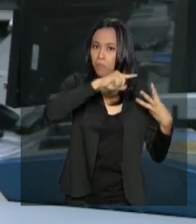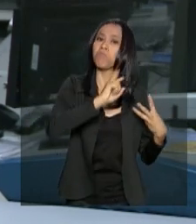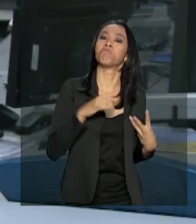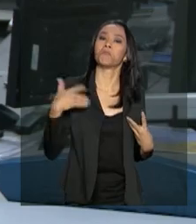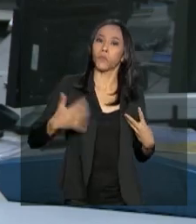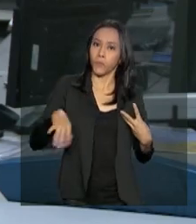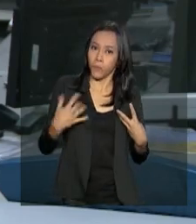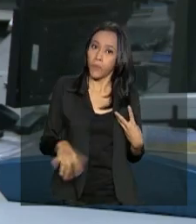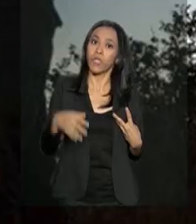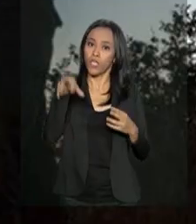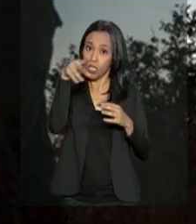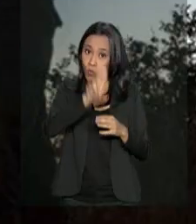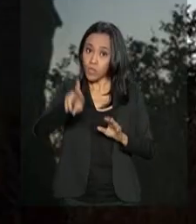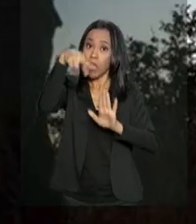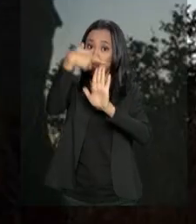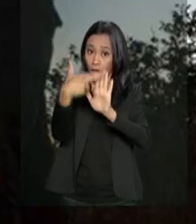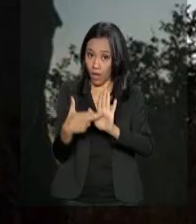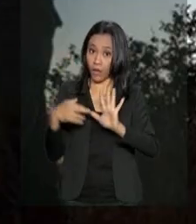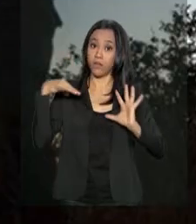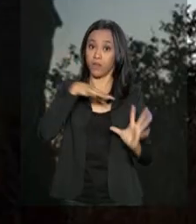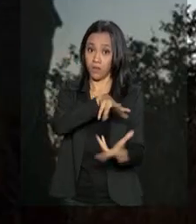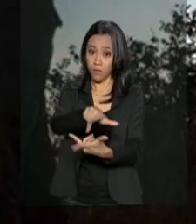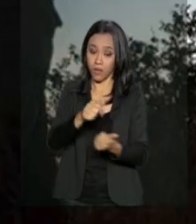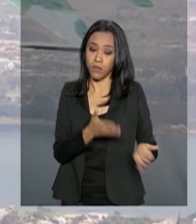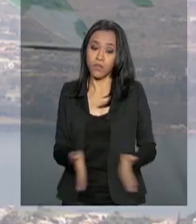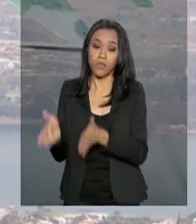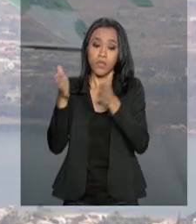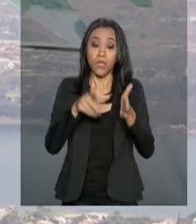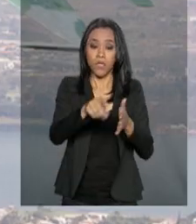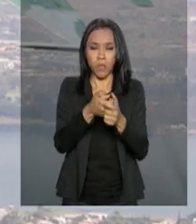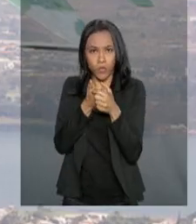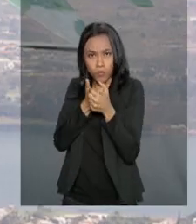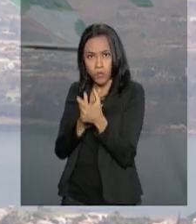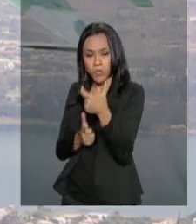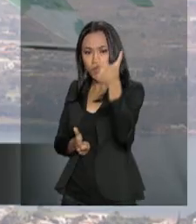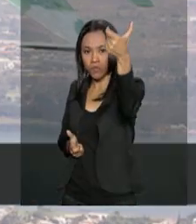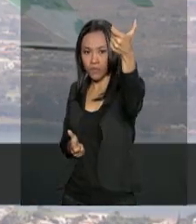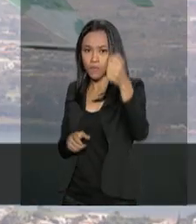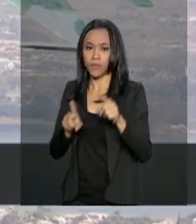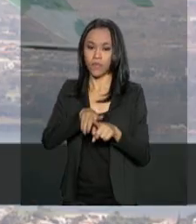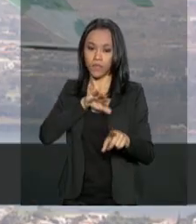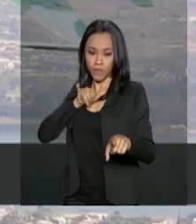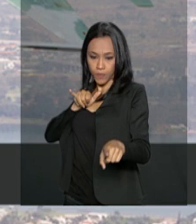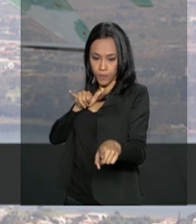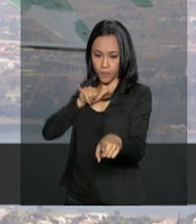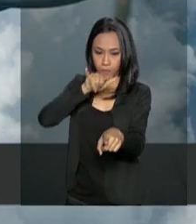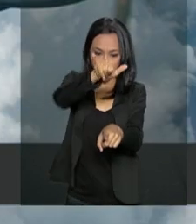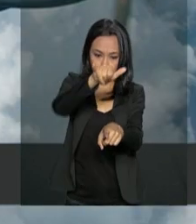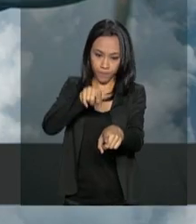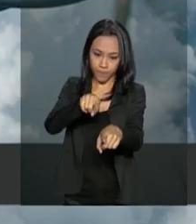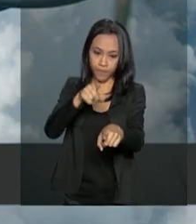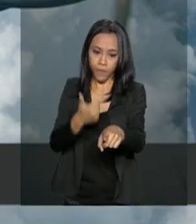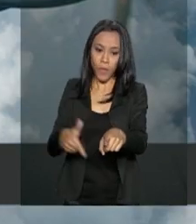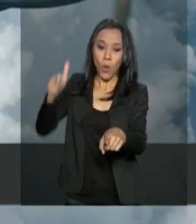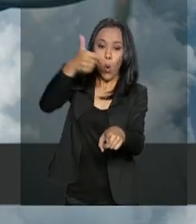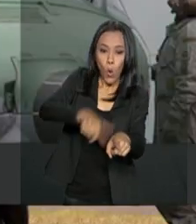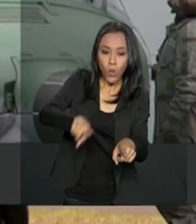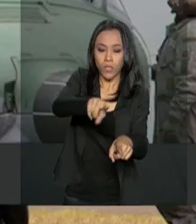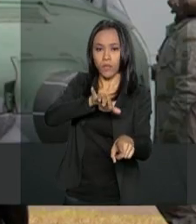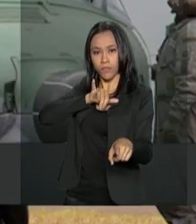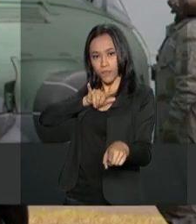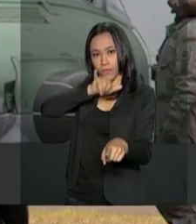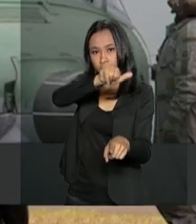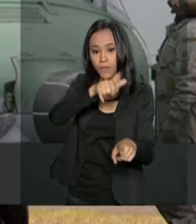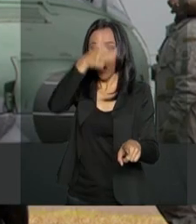protocolo internacional além dos mísseis teleguiados as aeronaves caça f 5m a 29